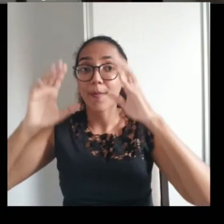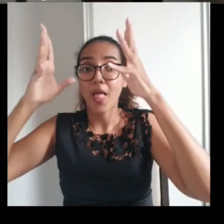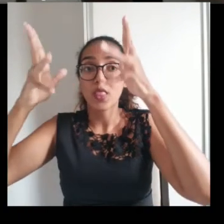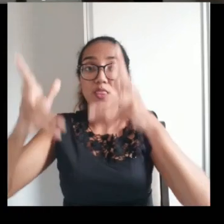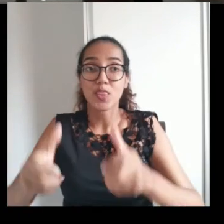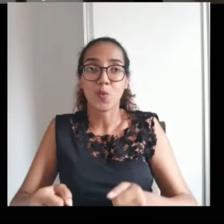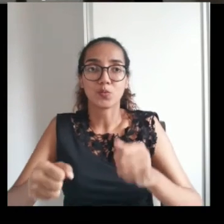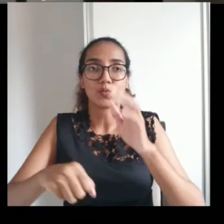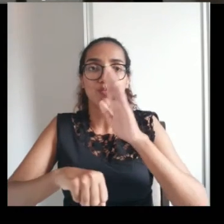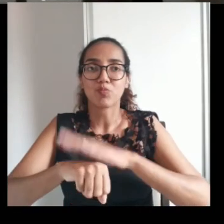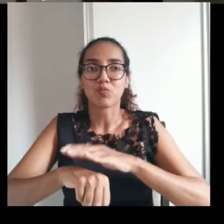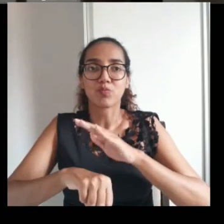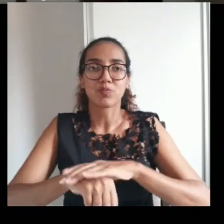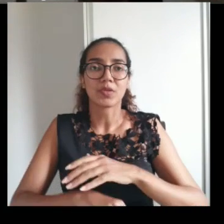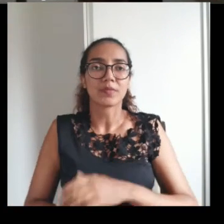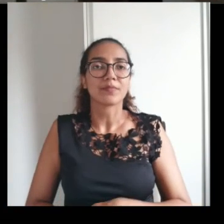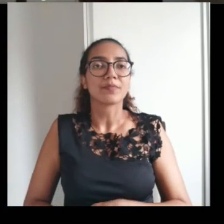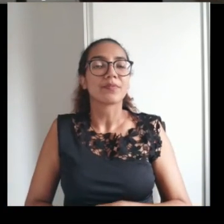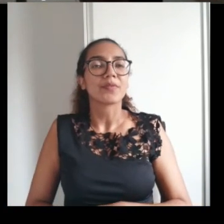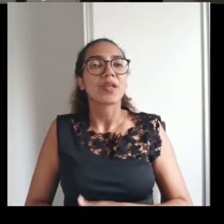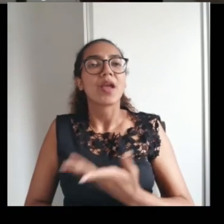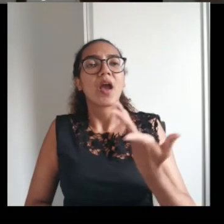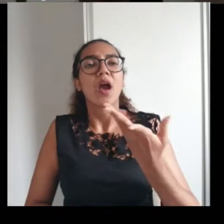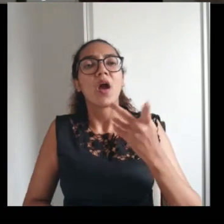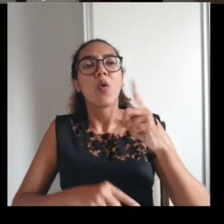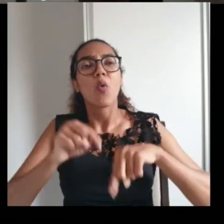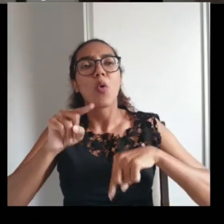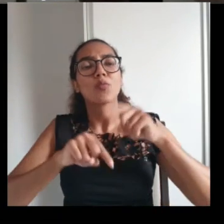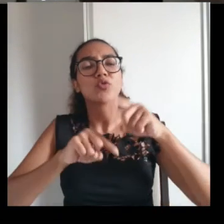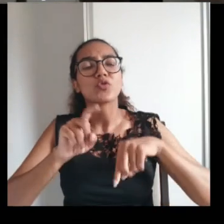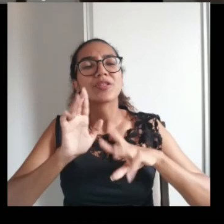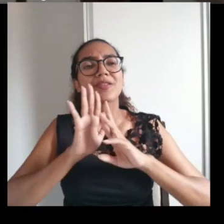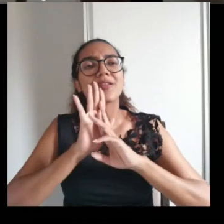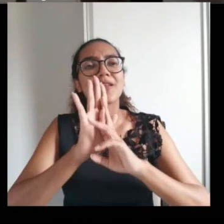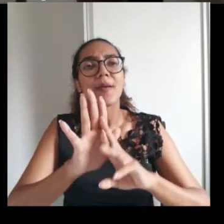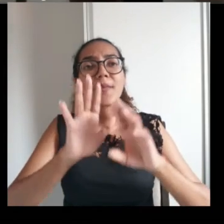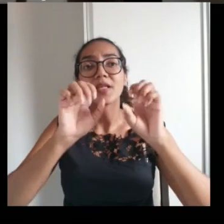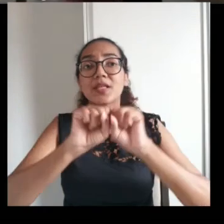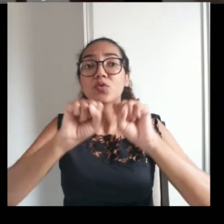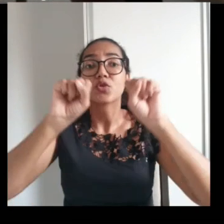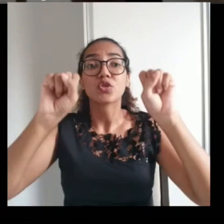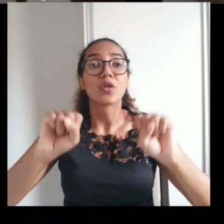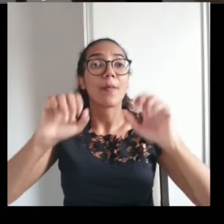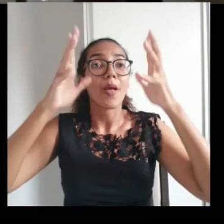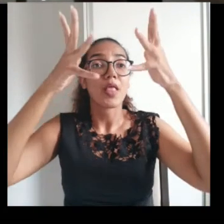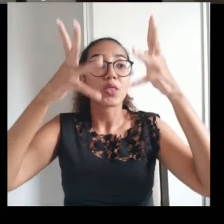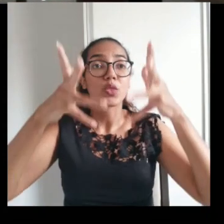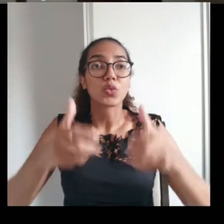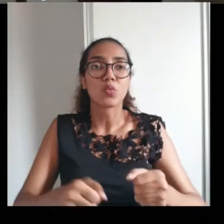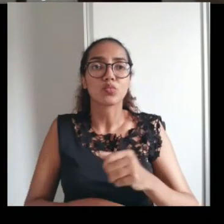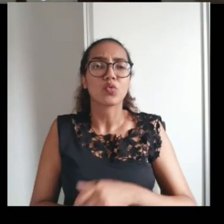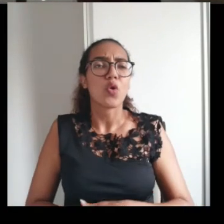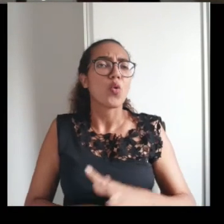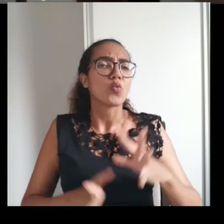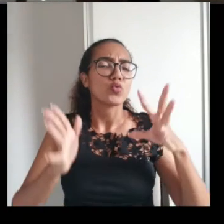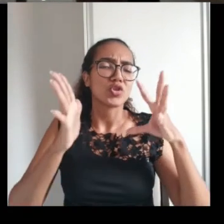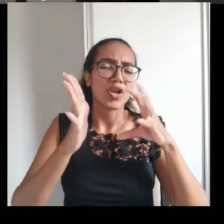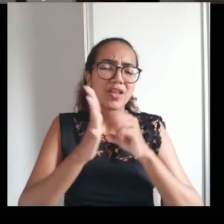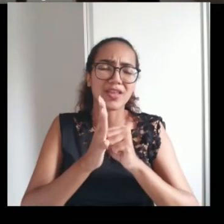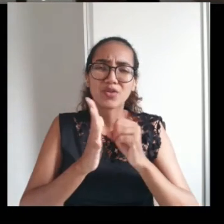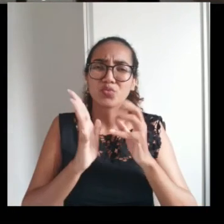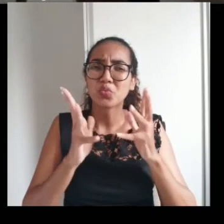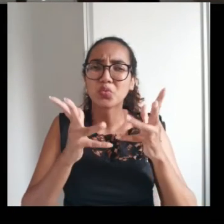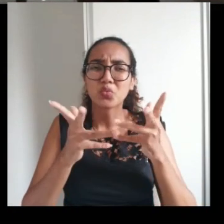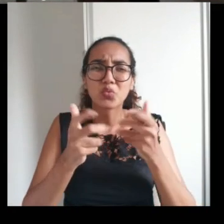é um objeto que representa o meu sistema todinho. Todos os cadastros, ele faz referência